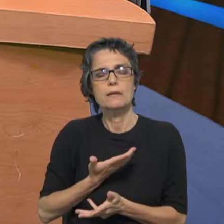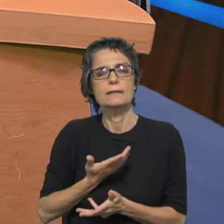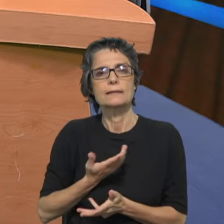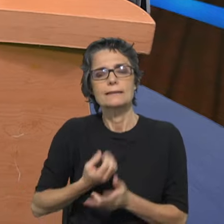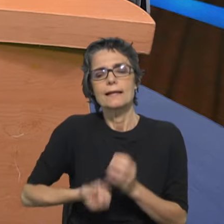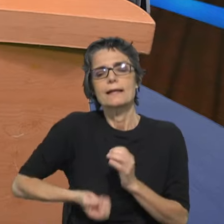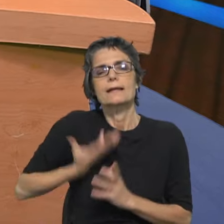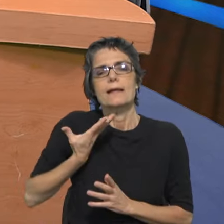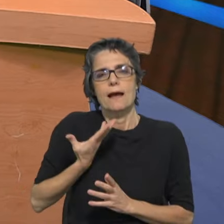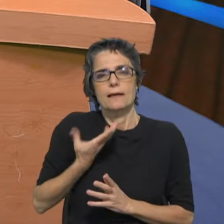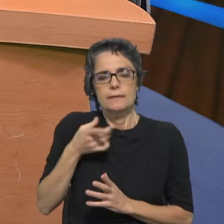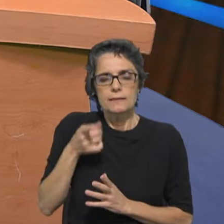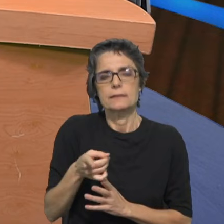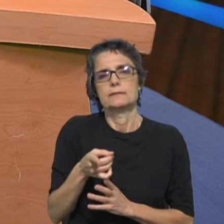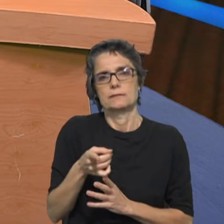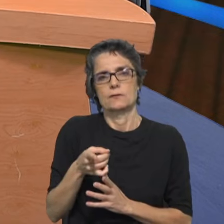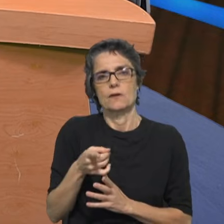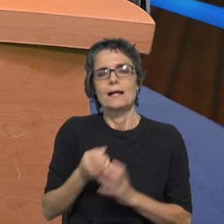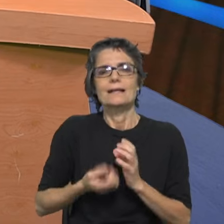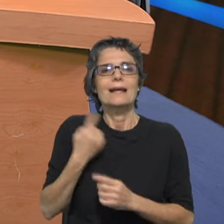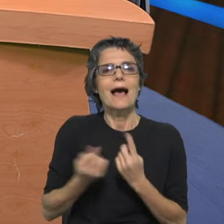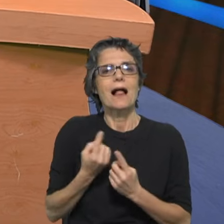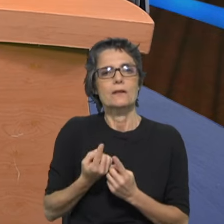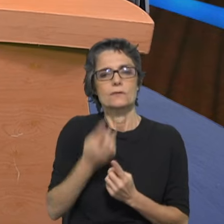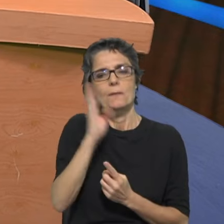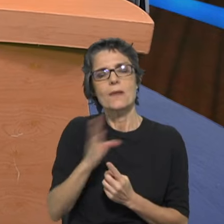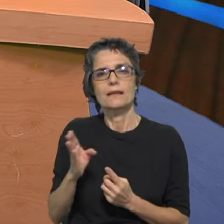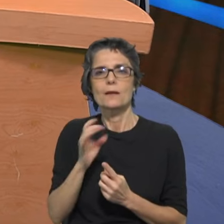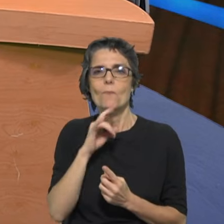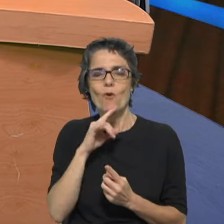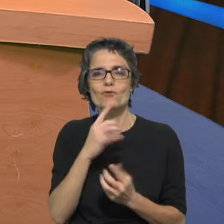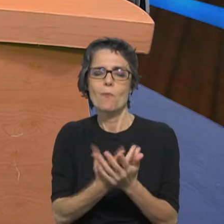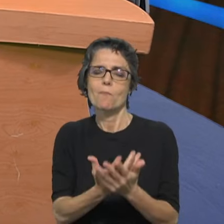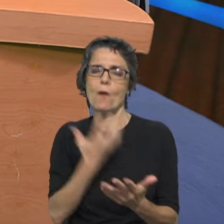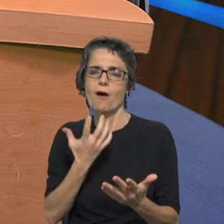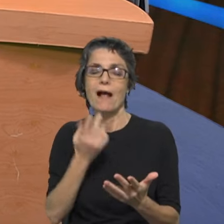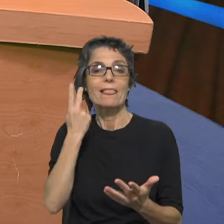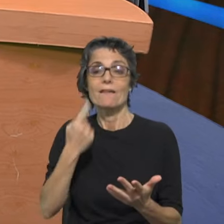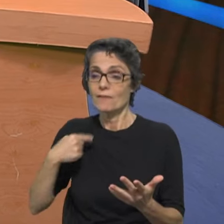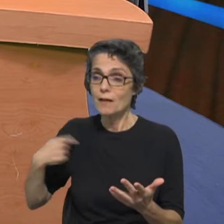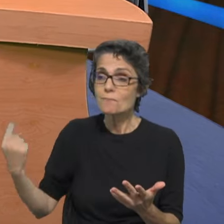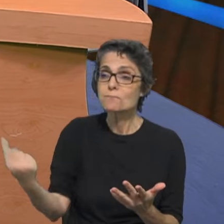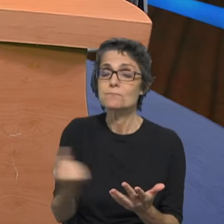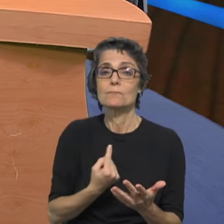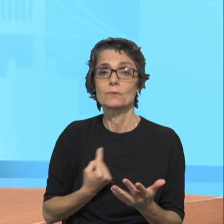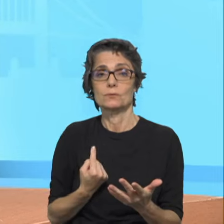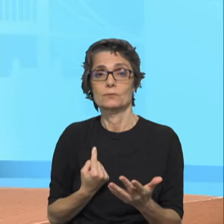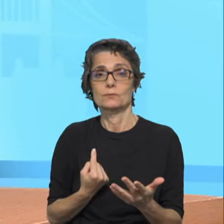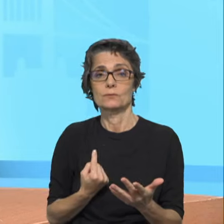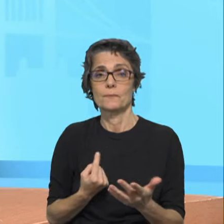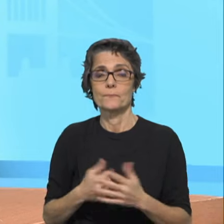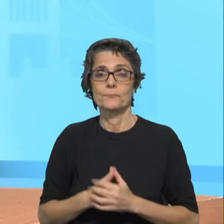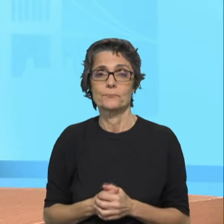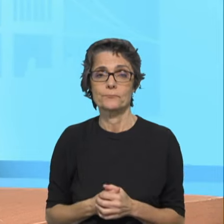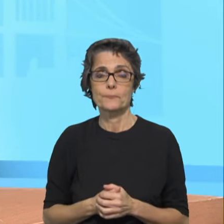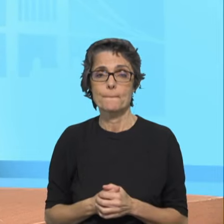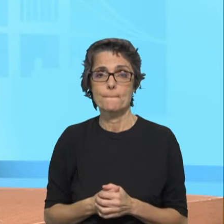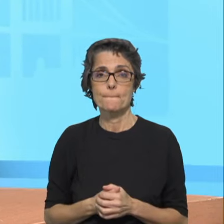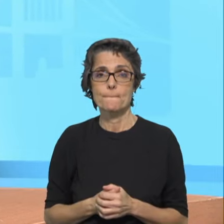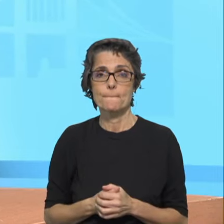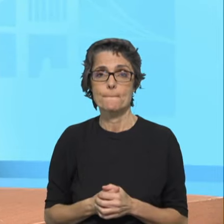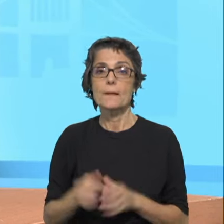performativa de fazer a diferença na nossa vida concreta. E